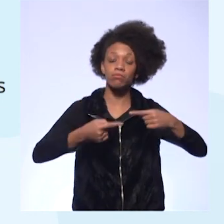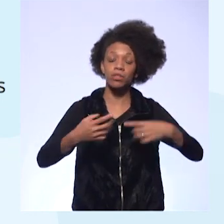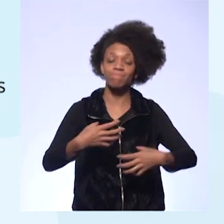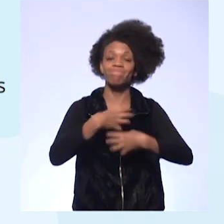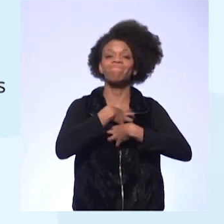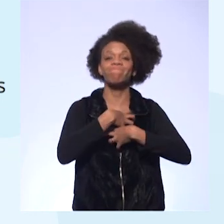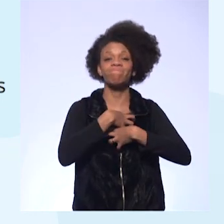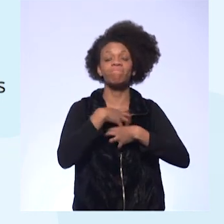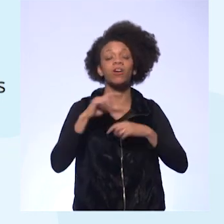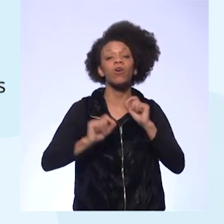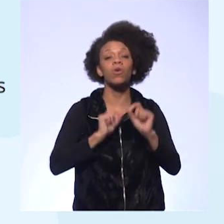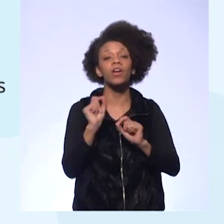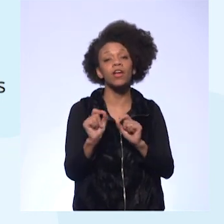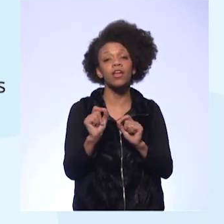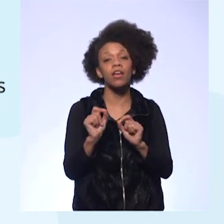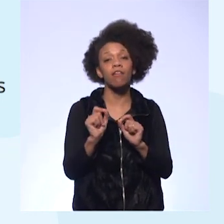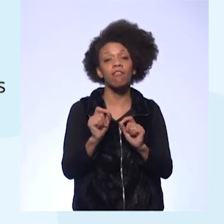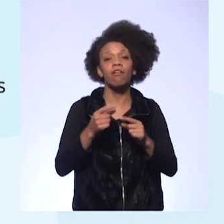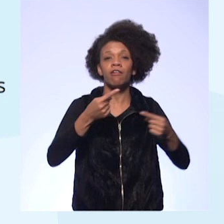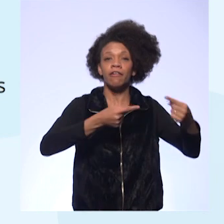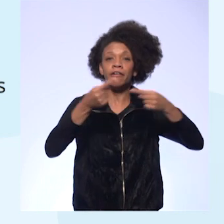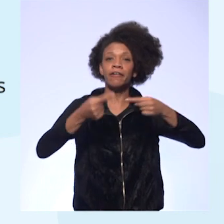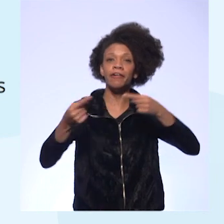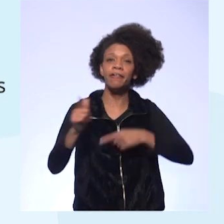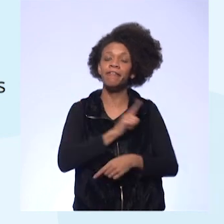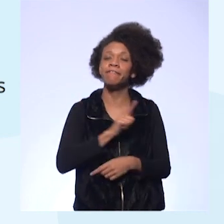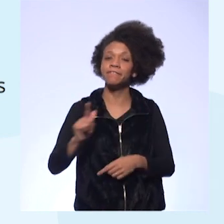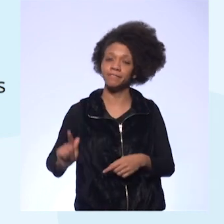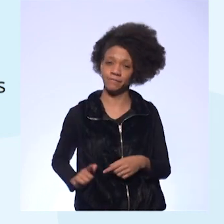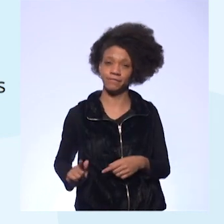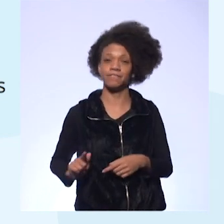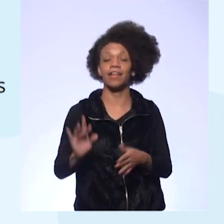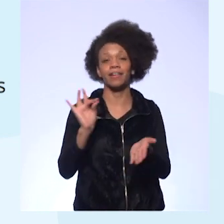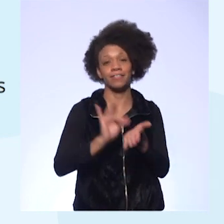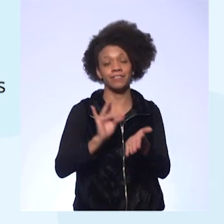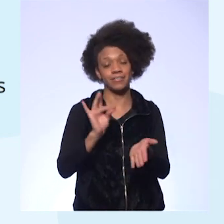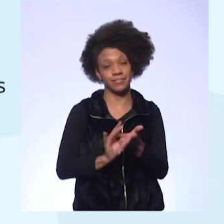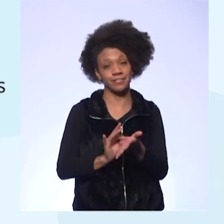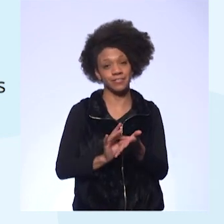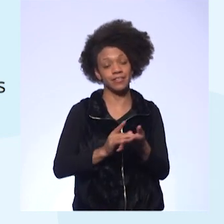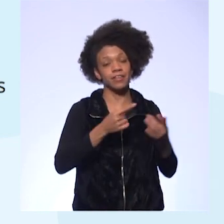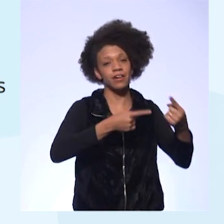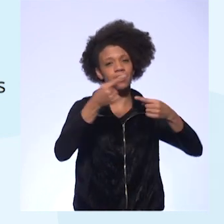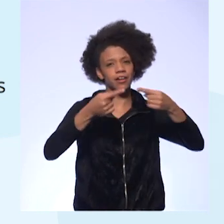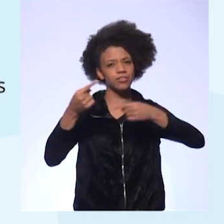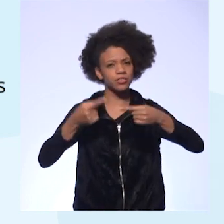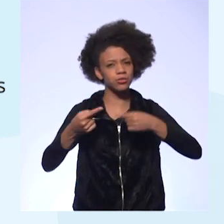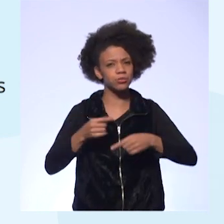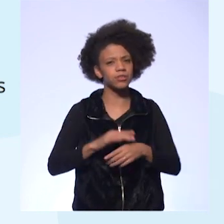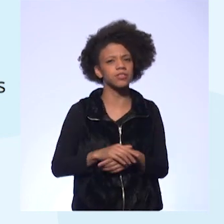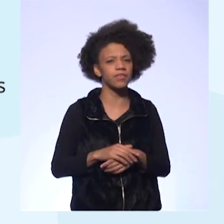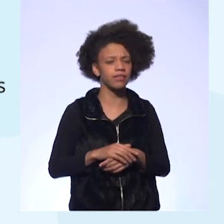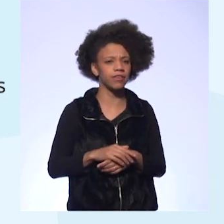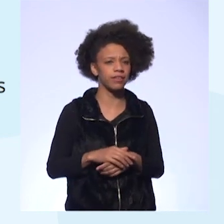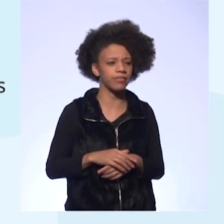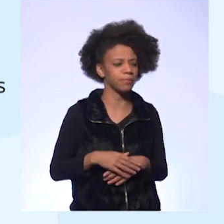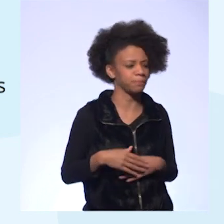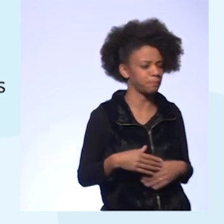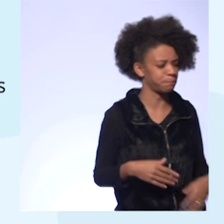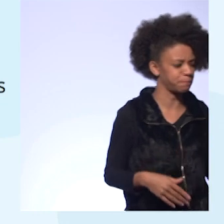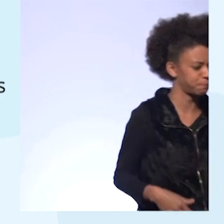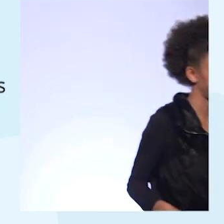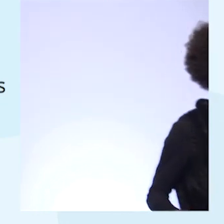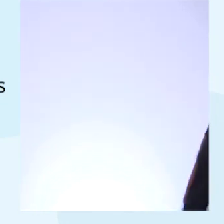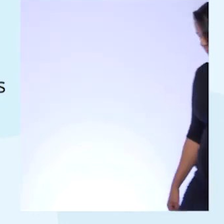afetava a chamada política dos governadores. Na verdade, a política dos governadores, ela está embasada